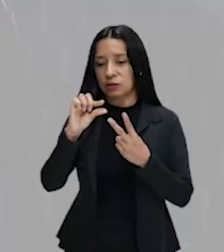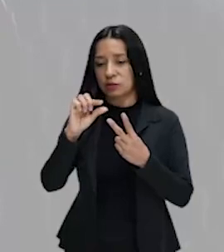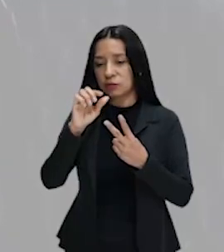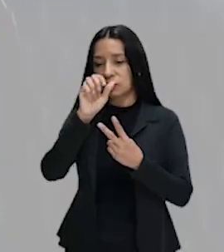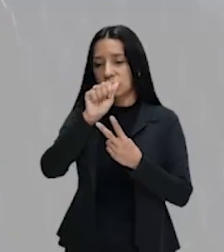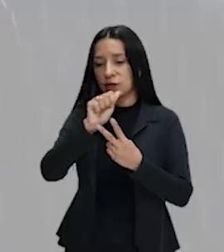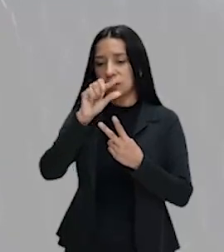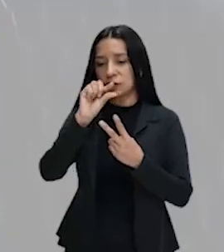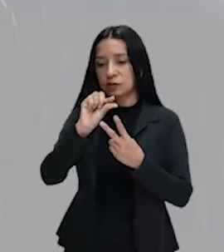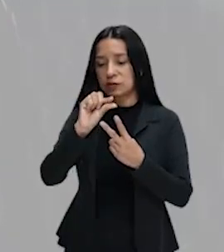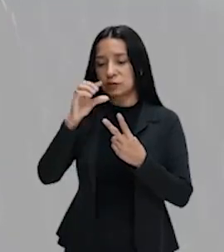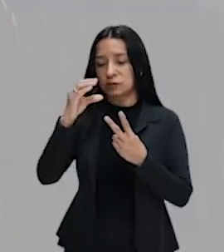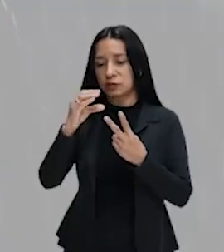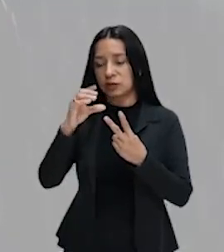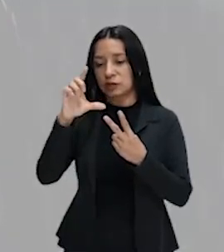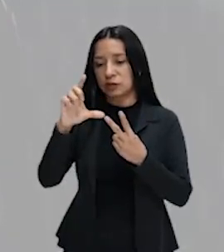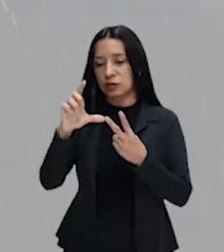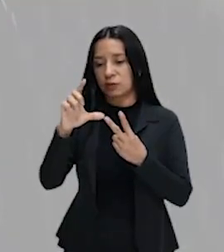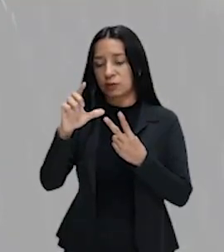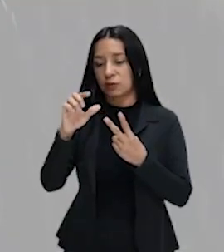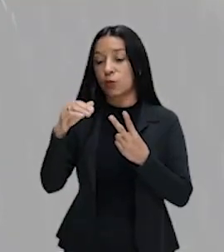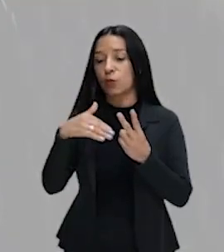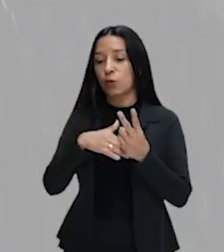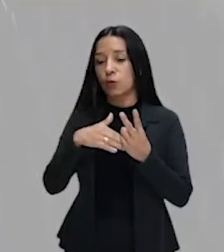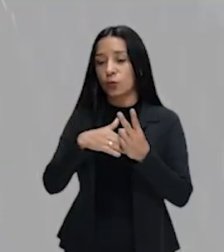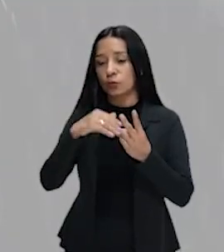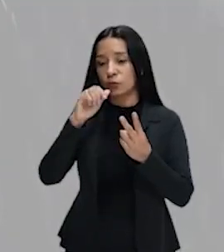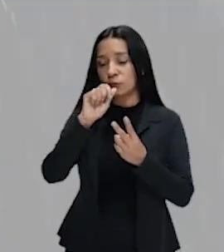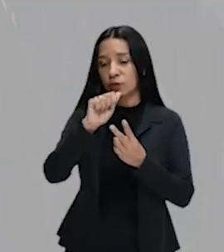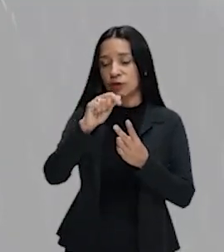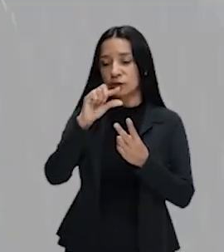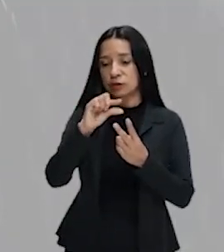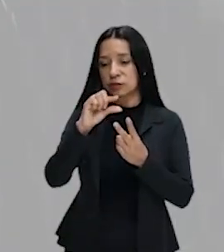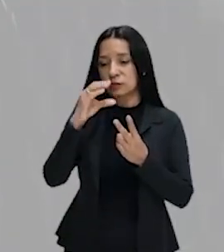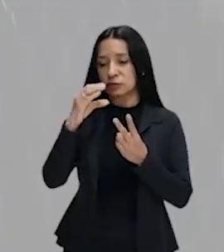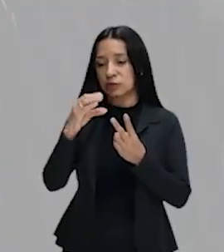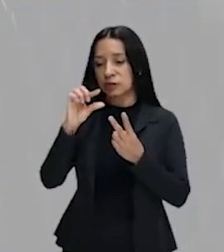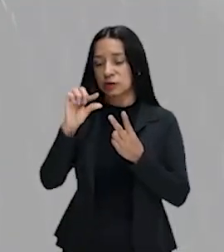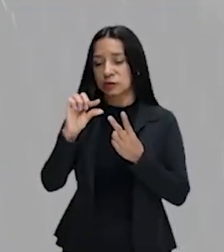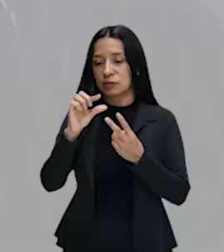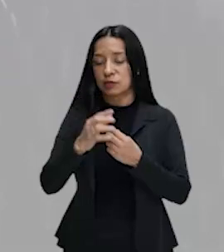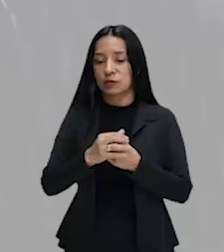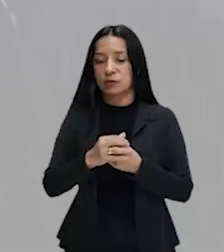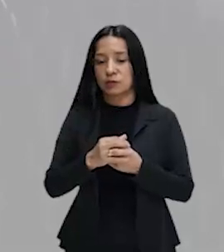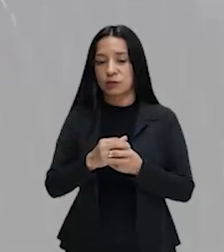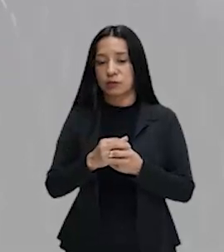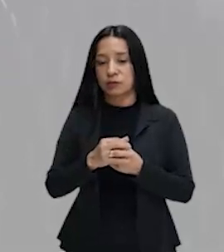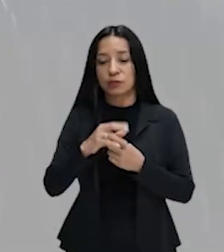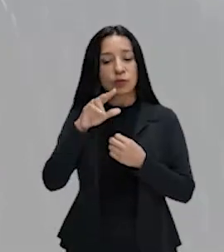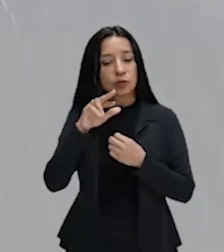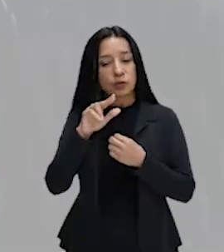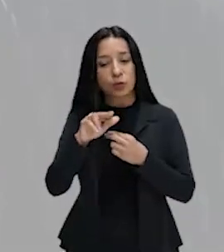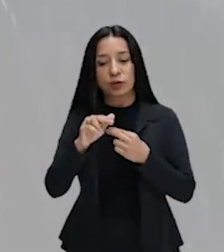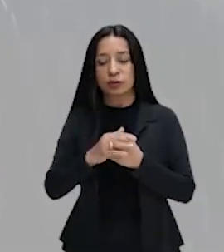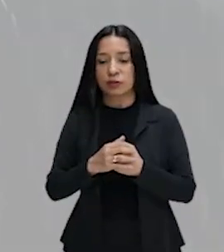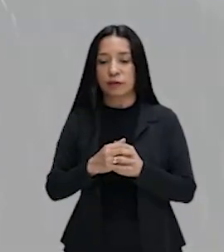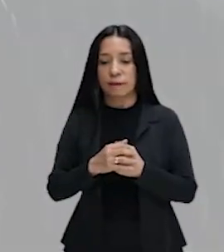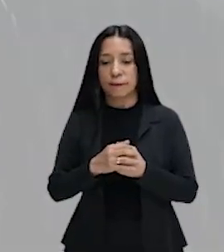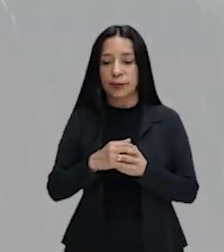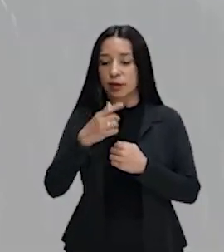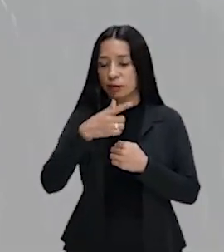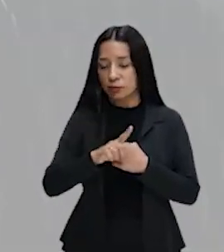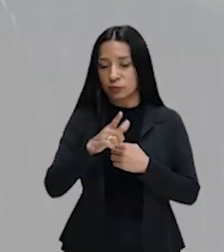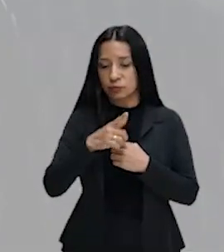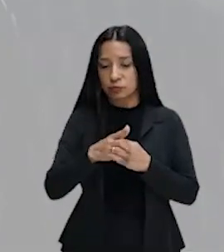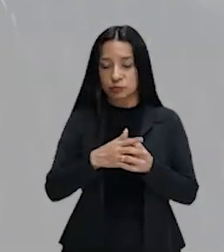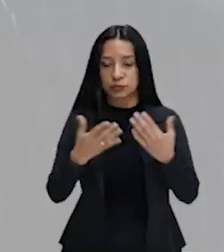último, azinho-cezinho, tá? São iguais, ó, como são o mesmo genótipo, então eu vou só repetir aqui. Beleza, agora eu